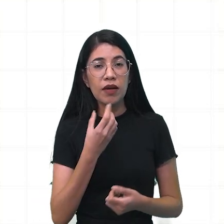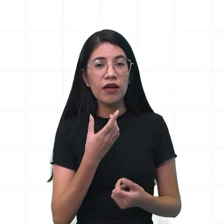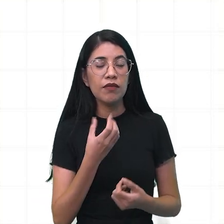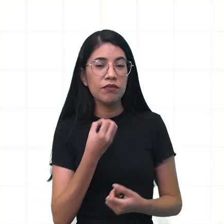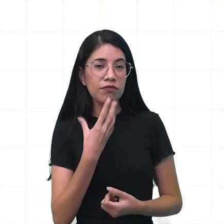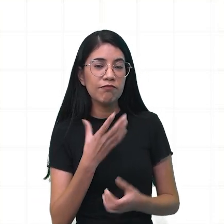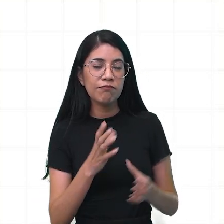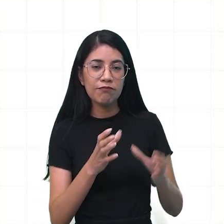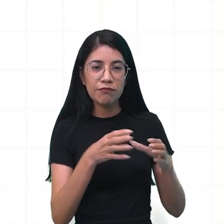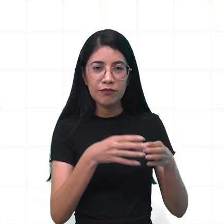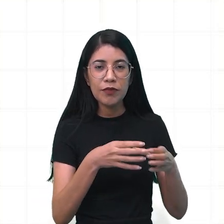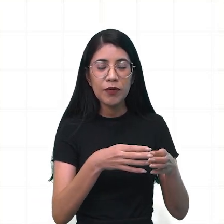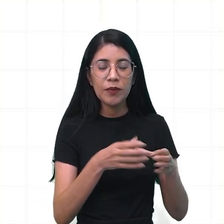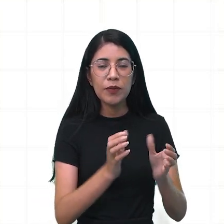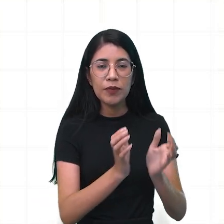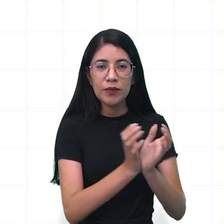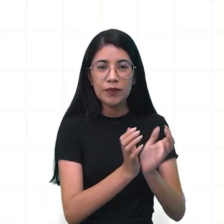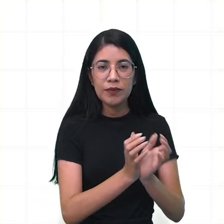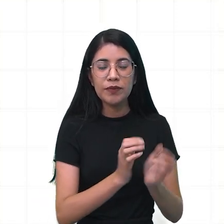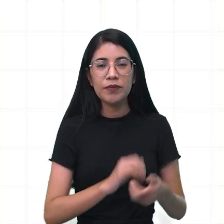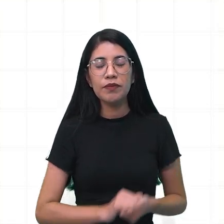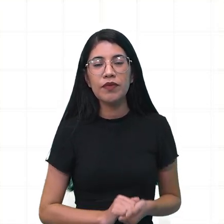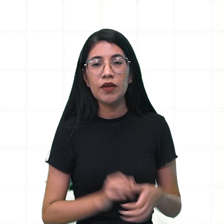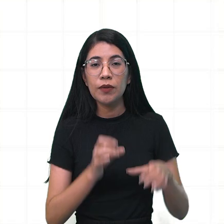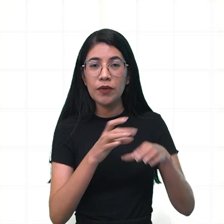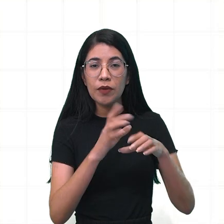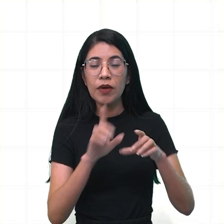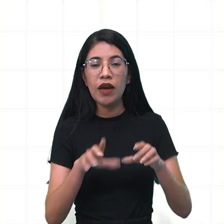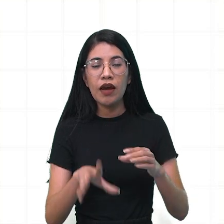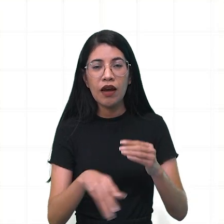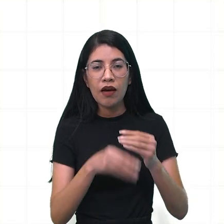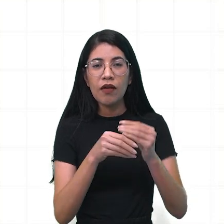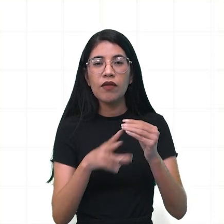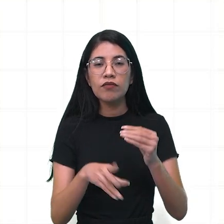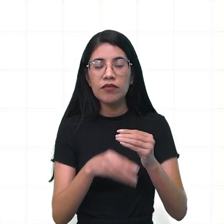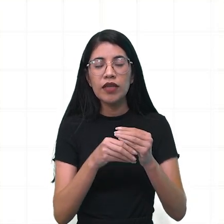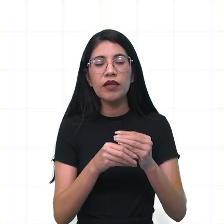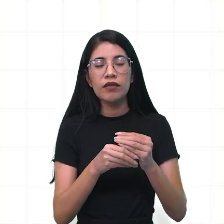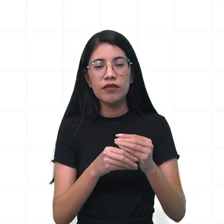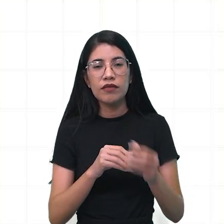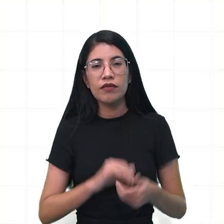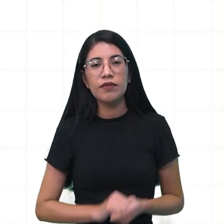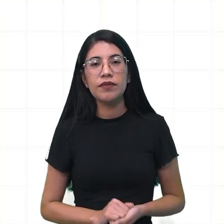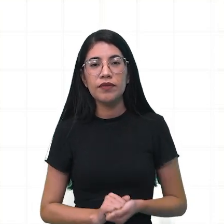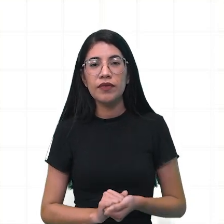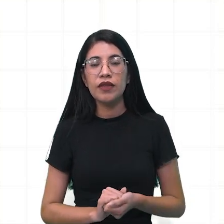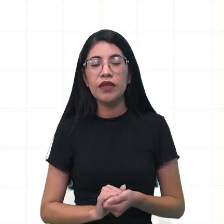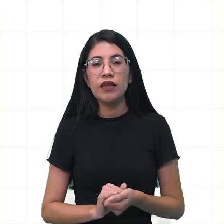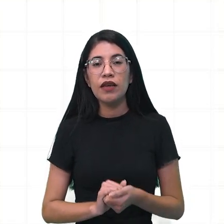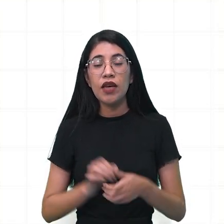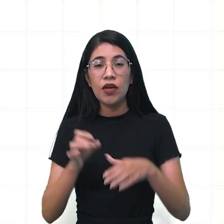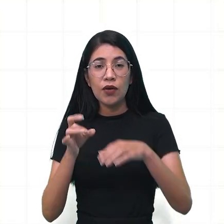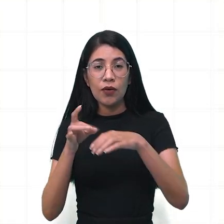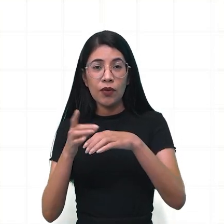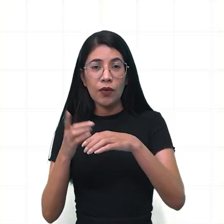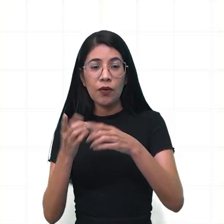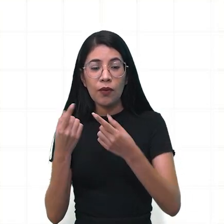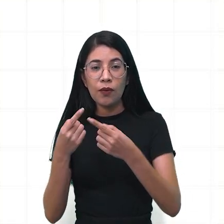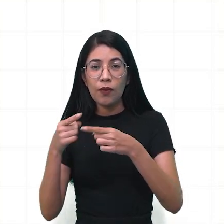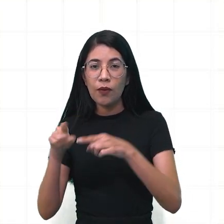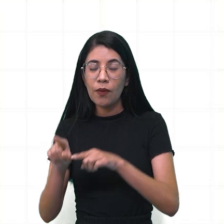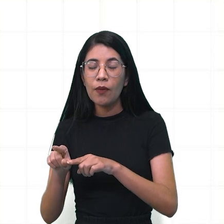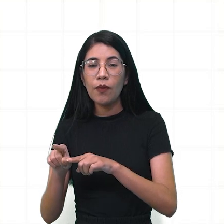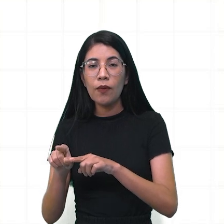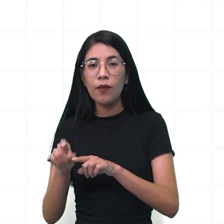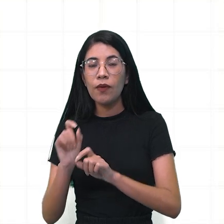bem são os gols que o time consegue fazer a seu favor e os gols contra são os